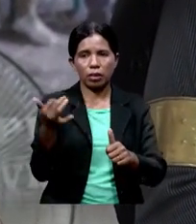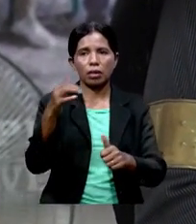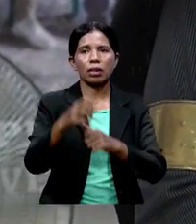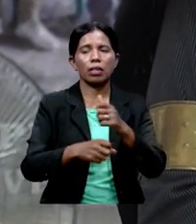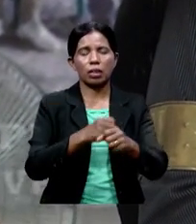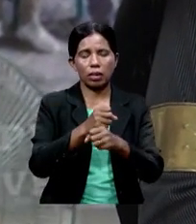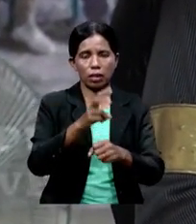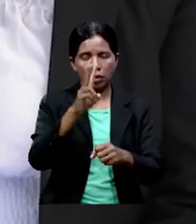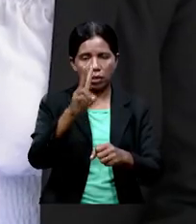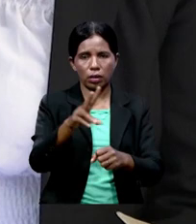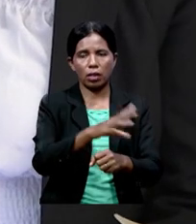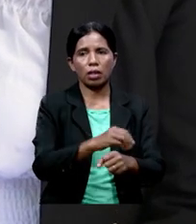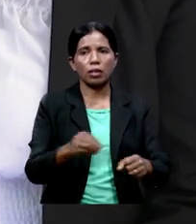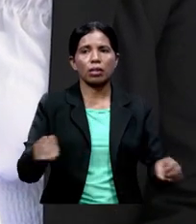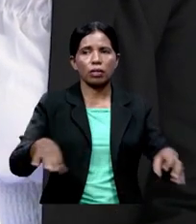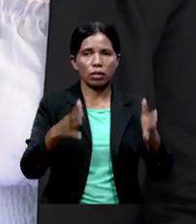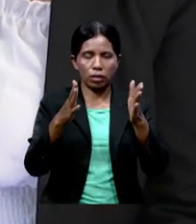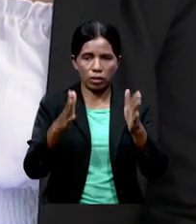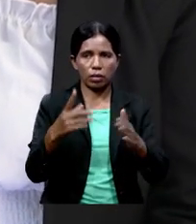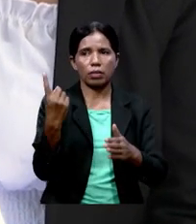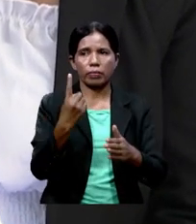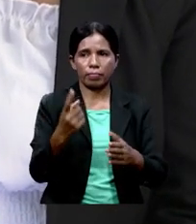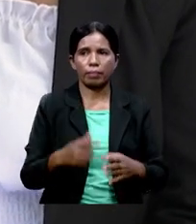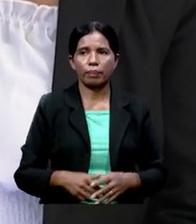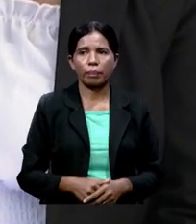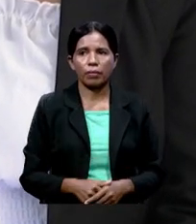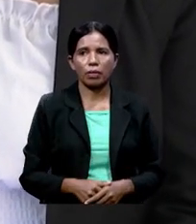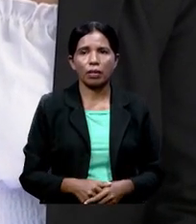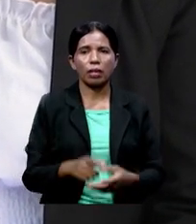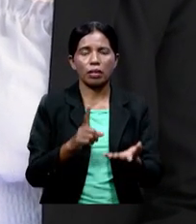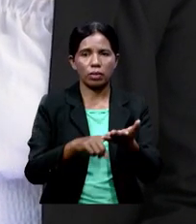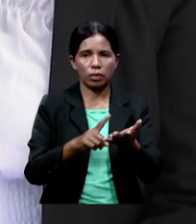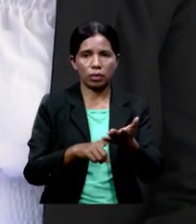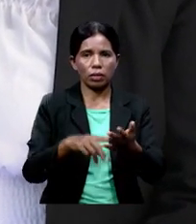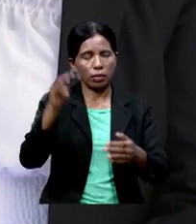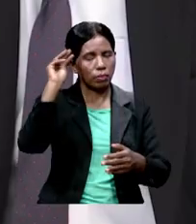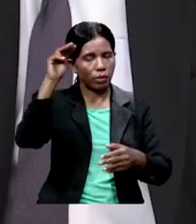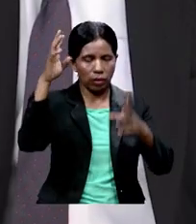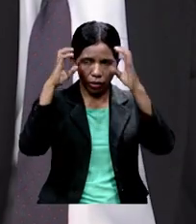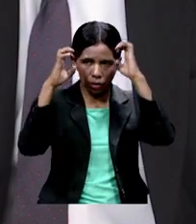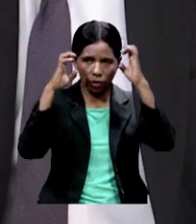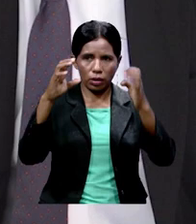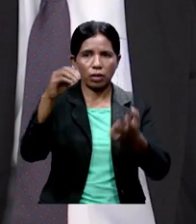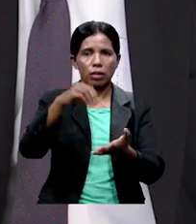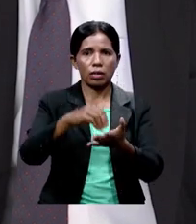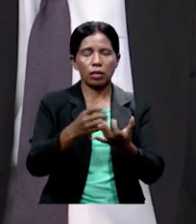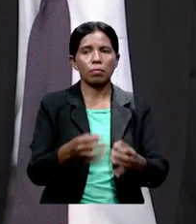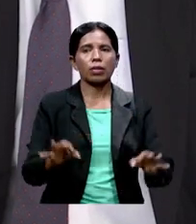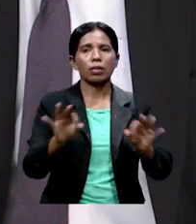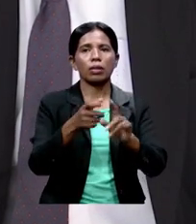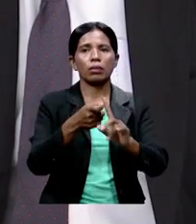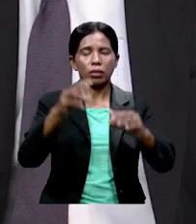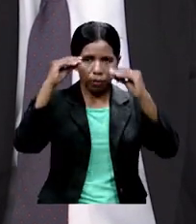tina rua ante sai funcionário permanente. E em discurso, ministra da Educação destaca a importância husi